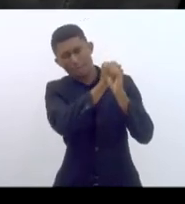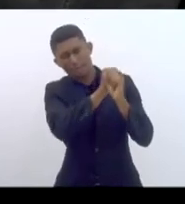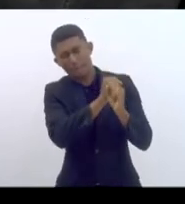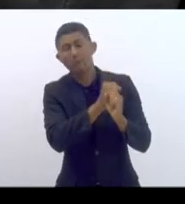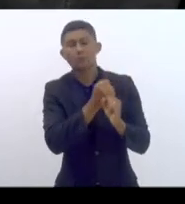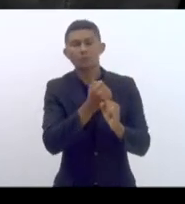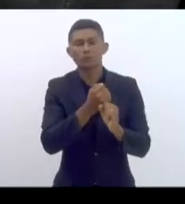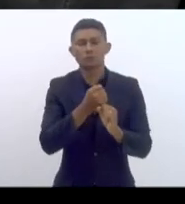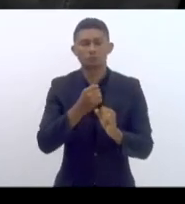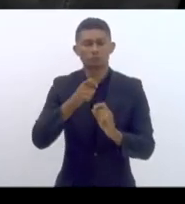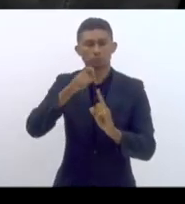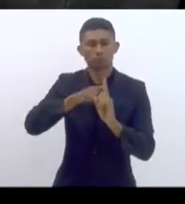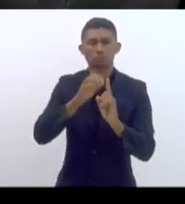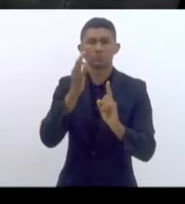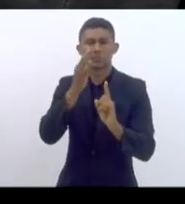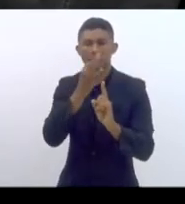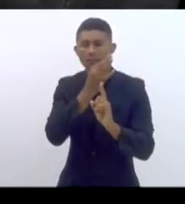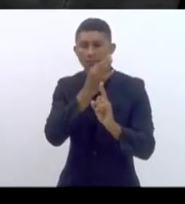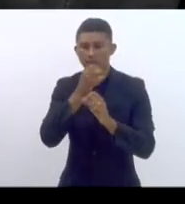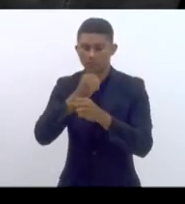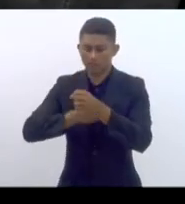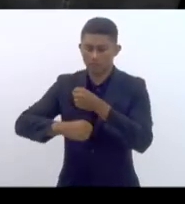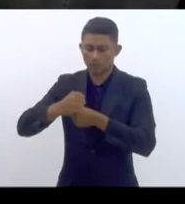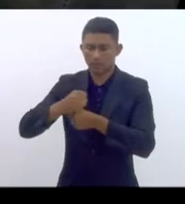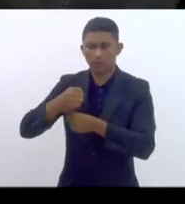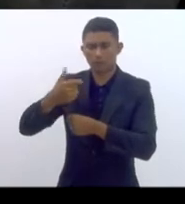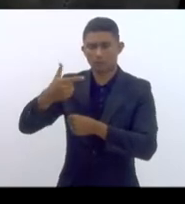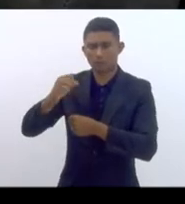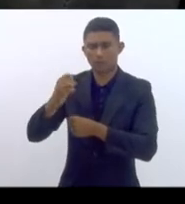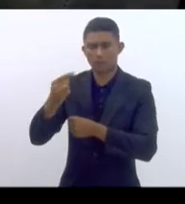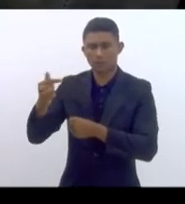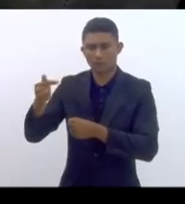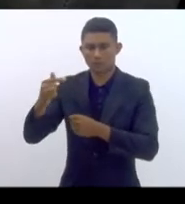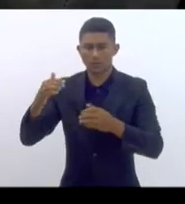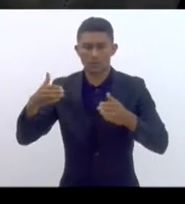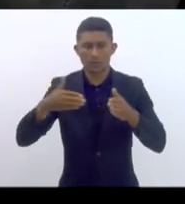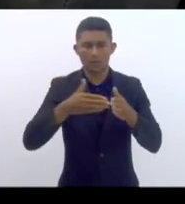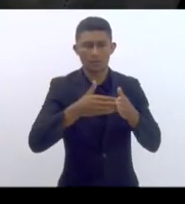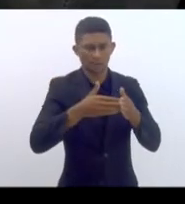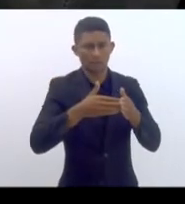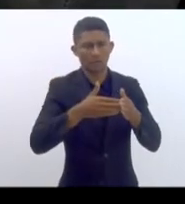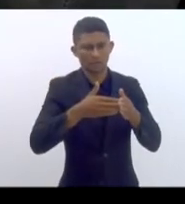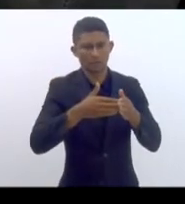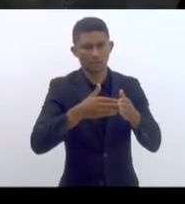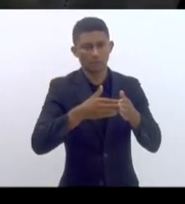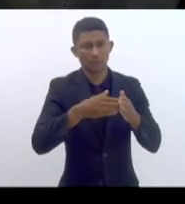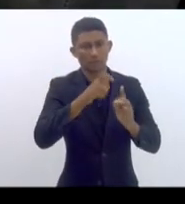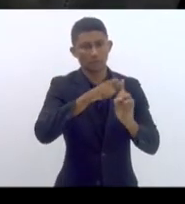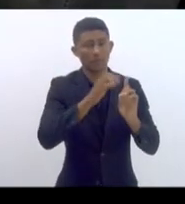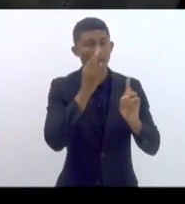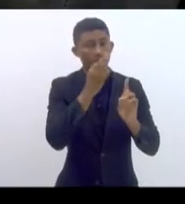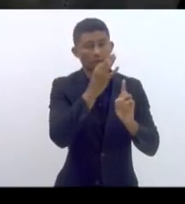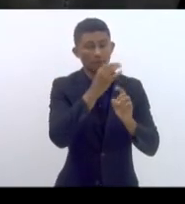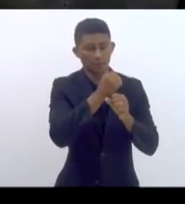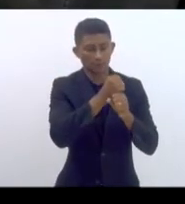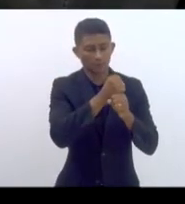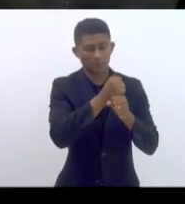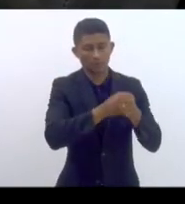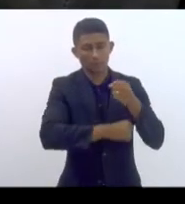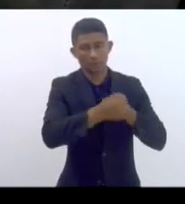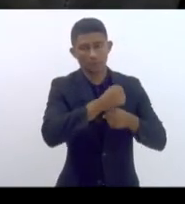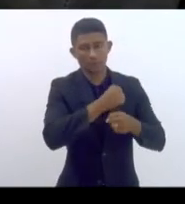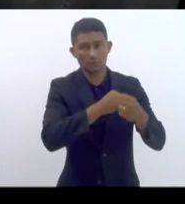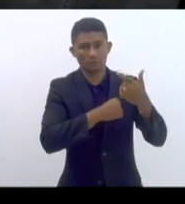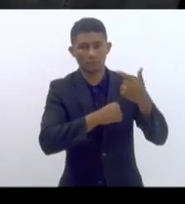de 2017 a setembro de 2020. Então, só para também esclarecer, aqui é uma fotografia de setembro de 2020. Ô Pedro, deixa eu